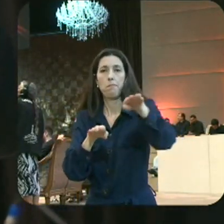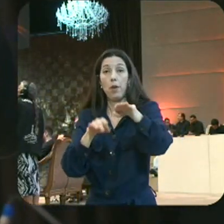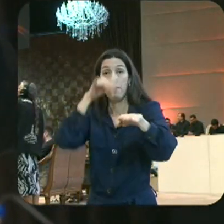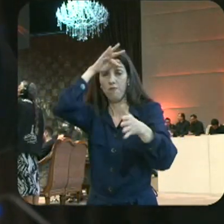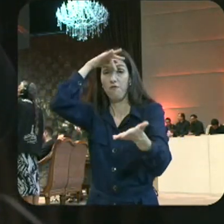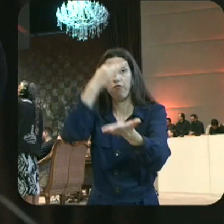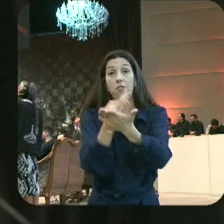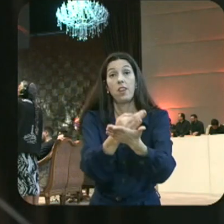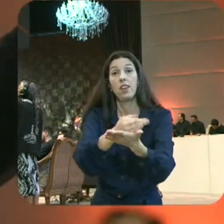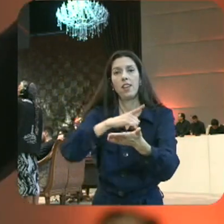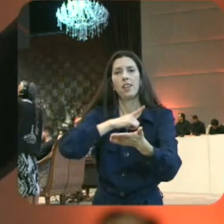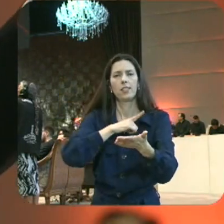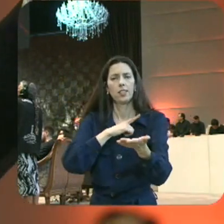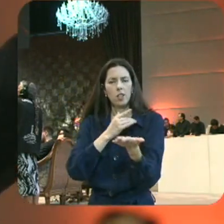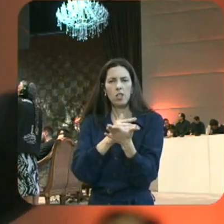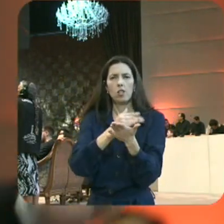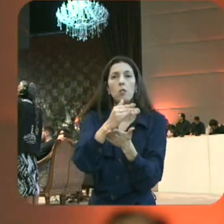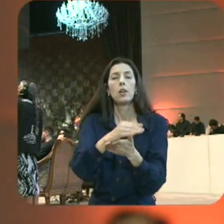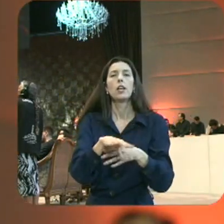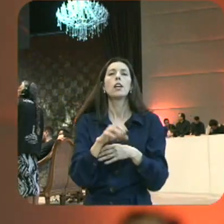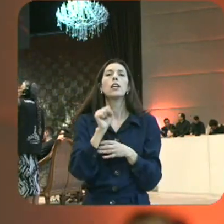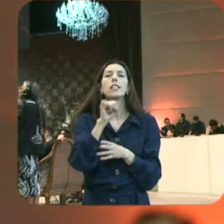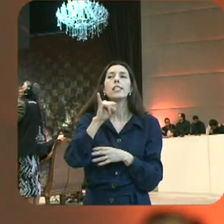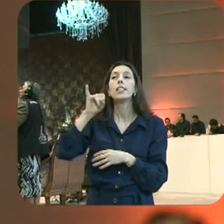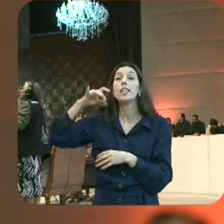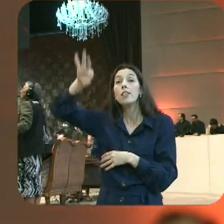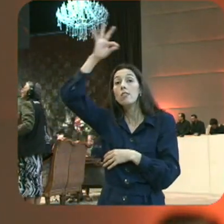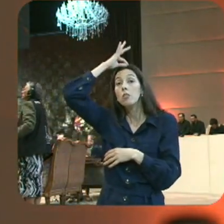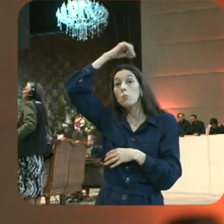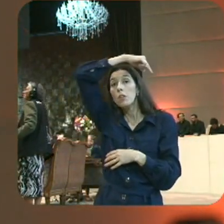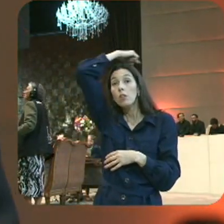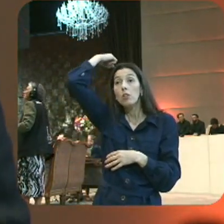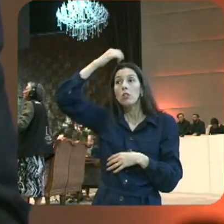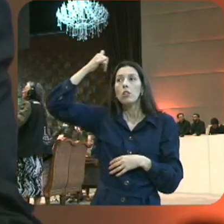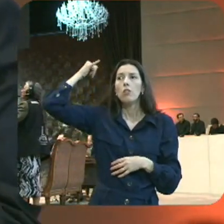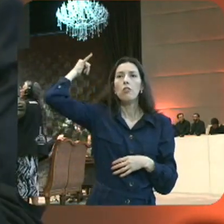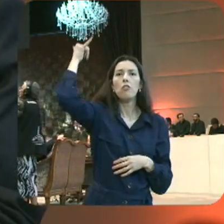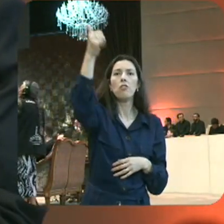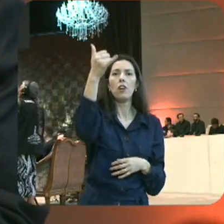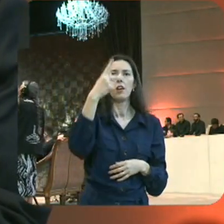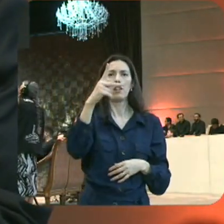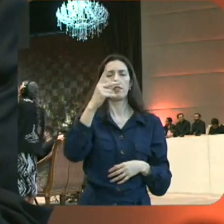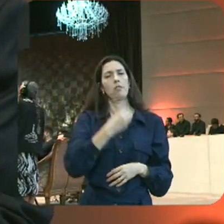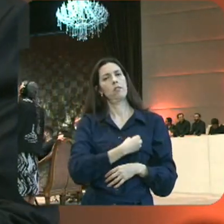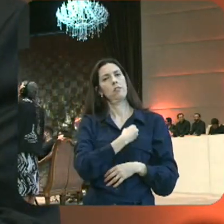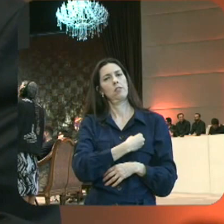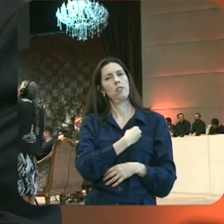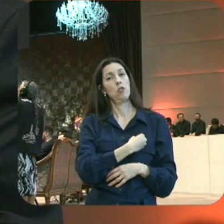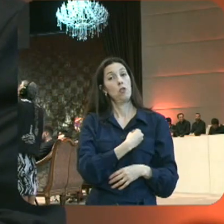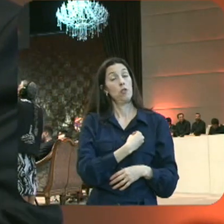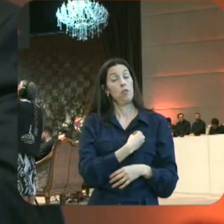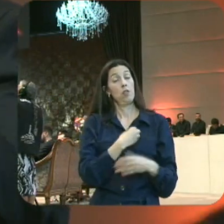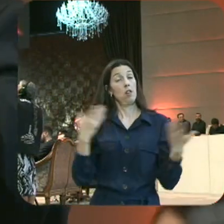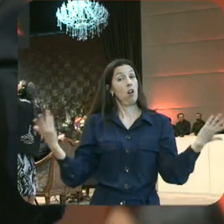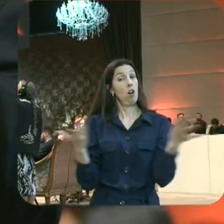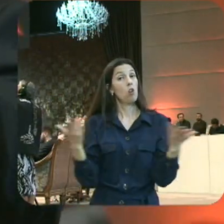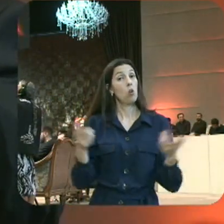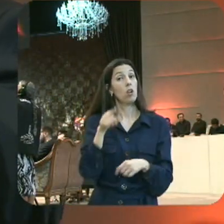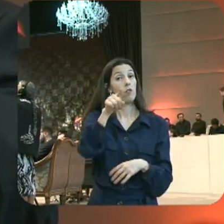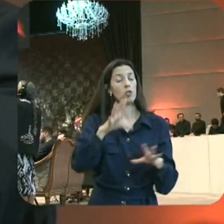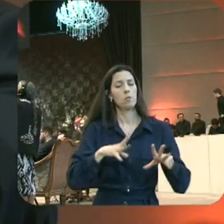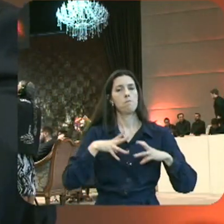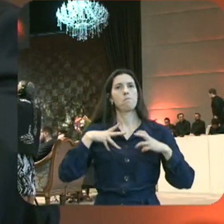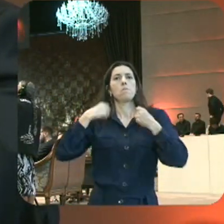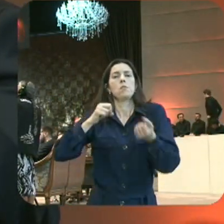falou com você e você fica no teu lugar, você continua infiel. Por quê? Porque primeiro Deus, eu vou fazer do